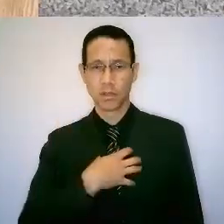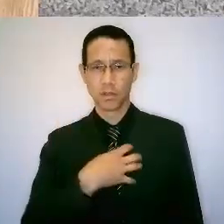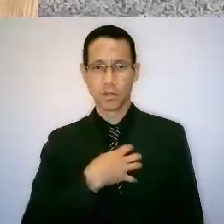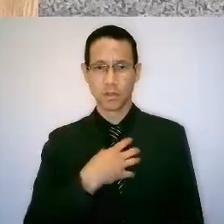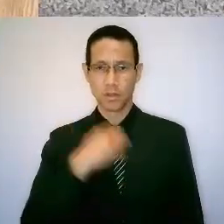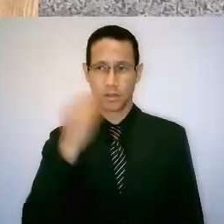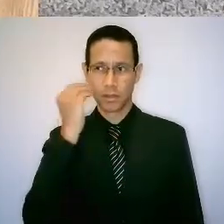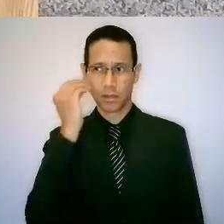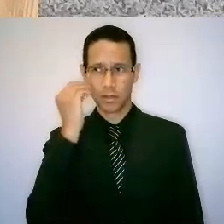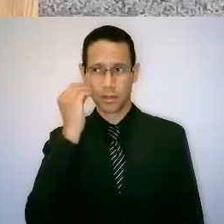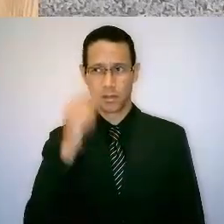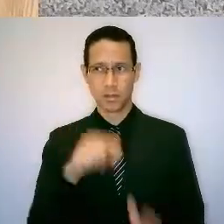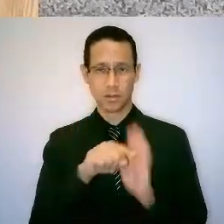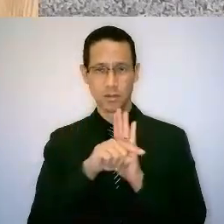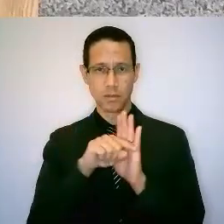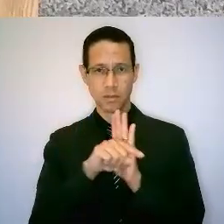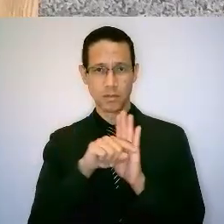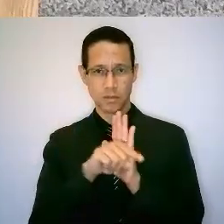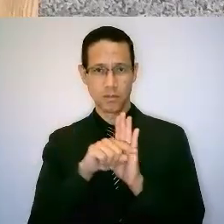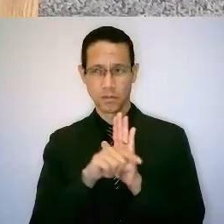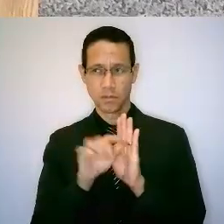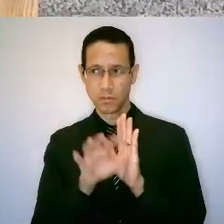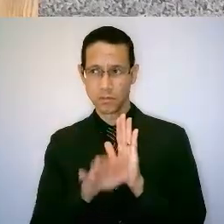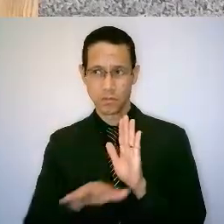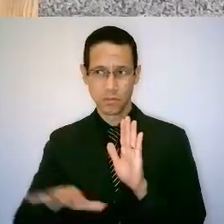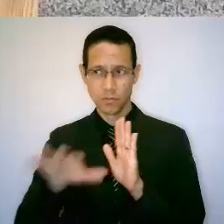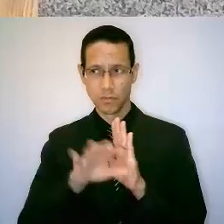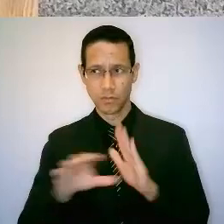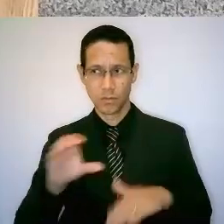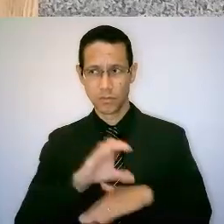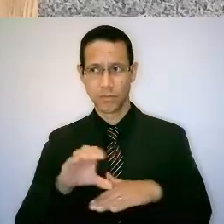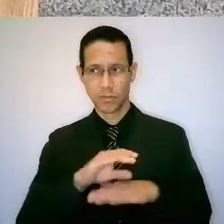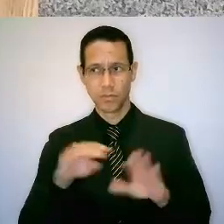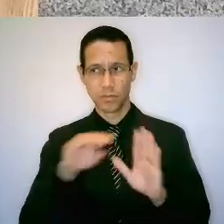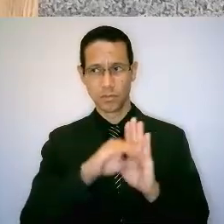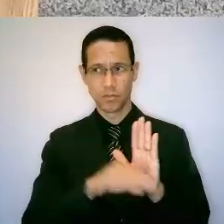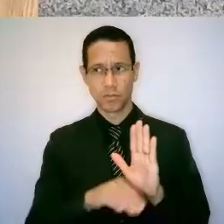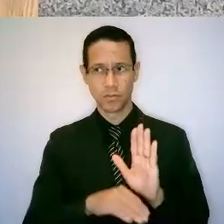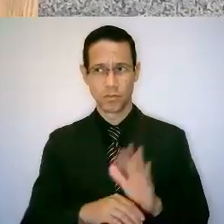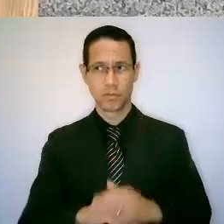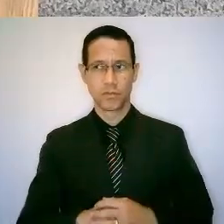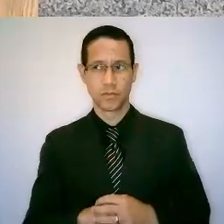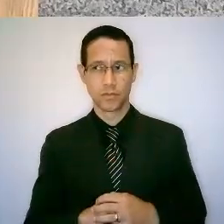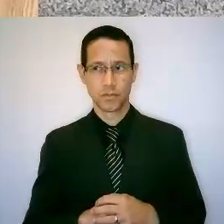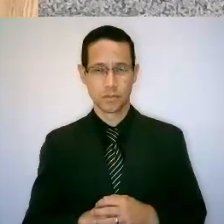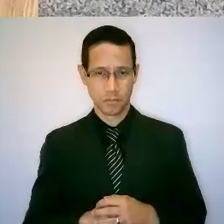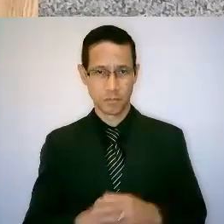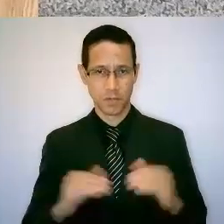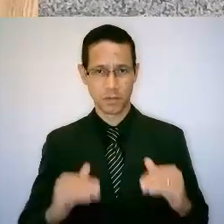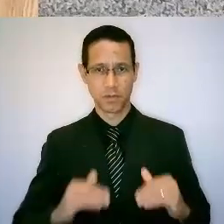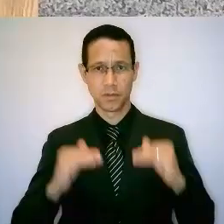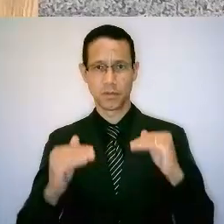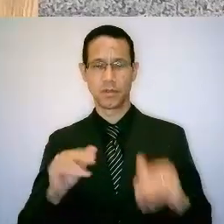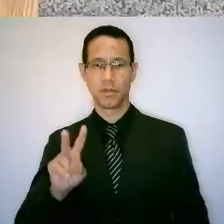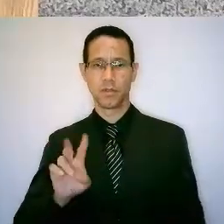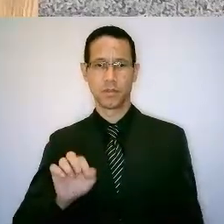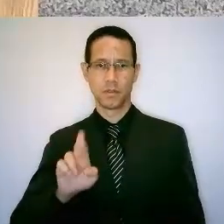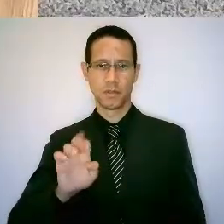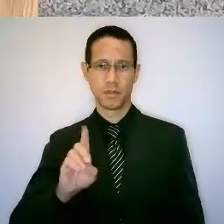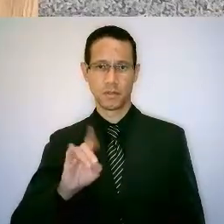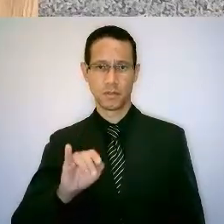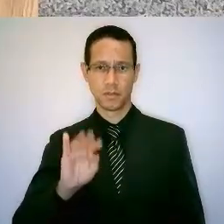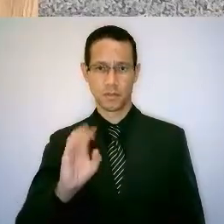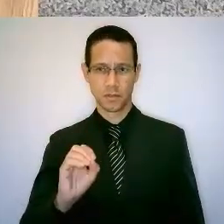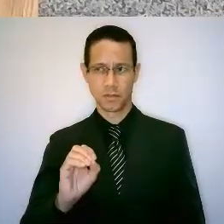prestigiarmos todas as normas constitucionais envolvidas e não tão somente a soberania dos vereditos passando aqui